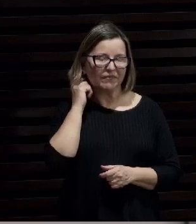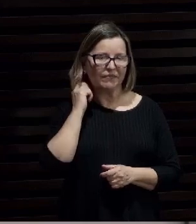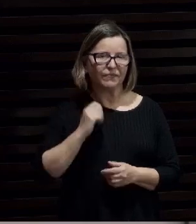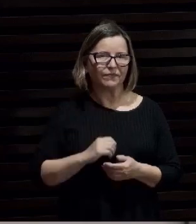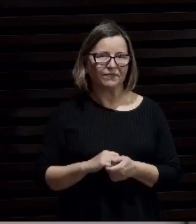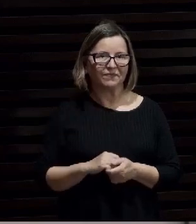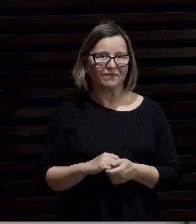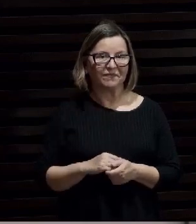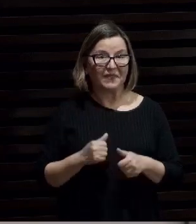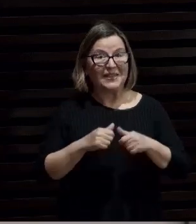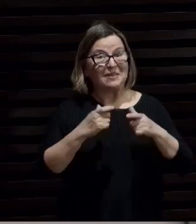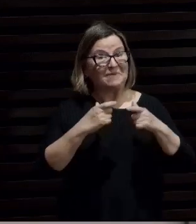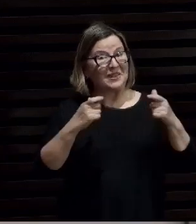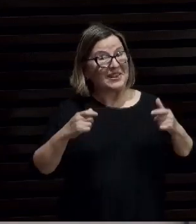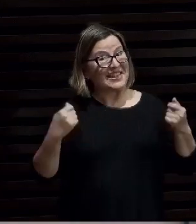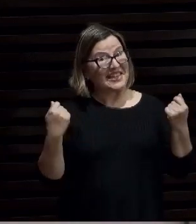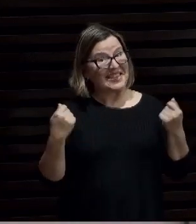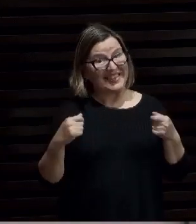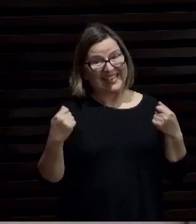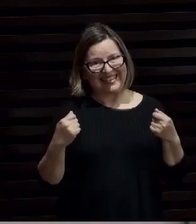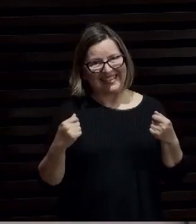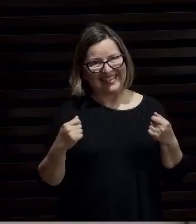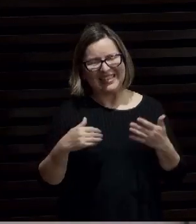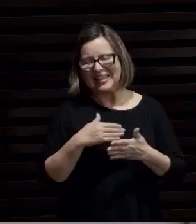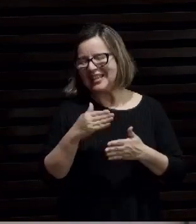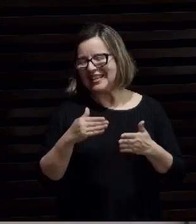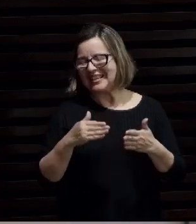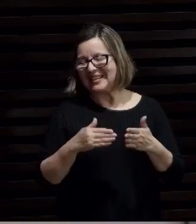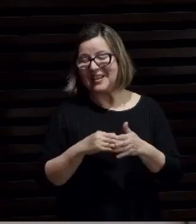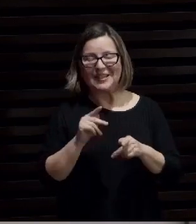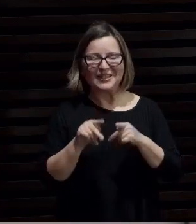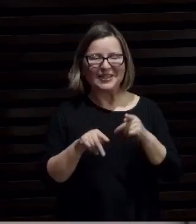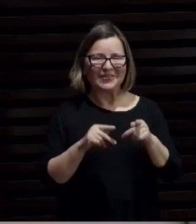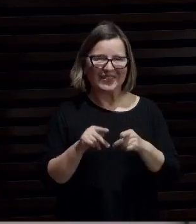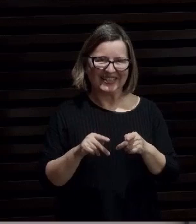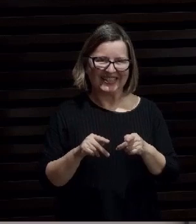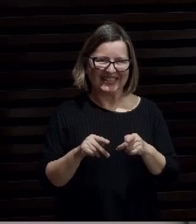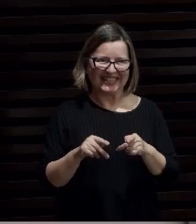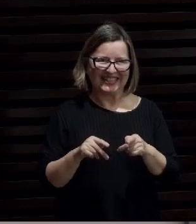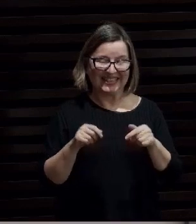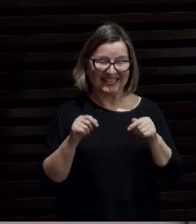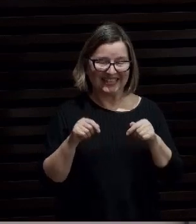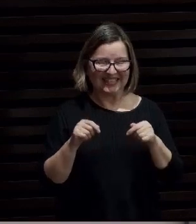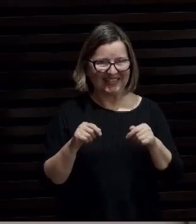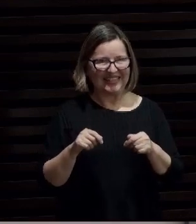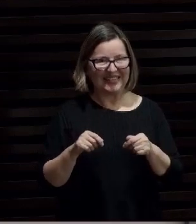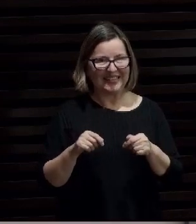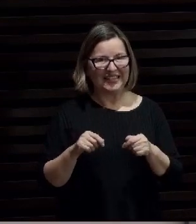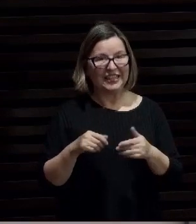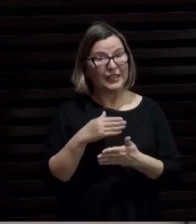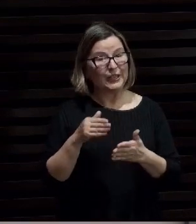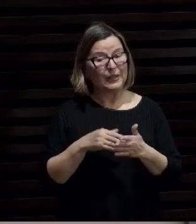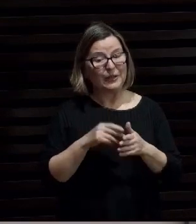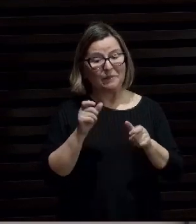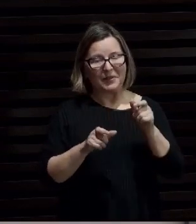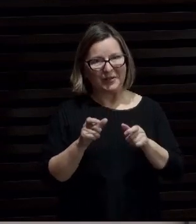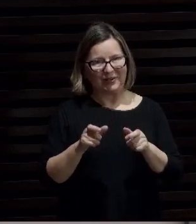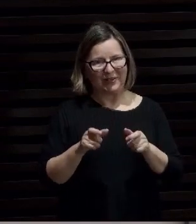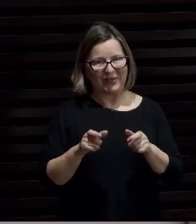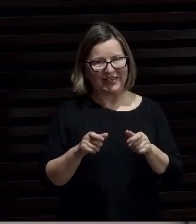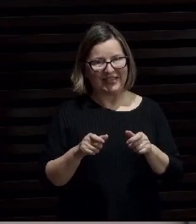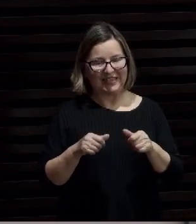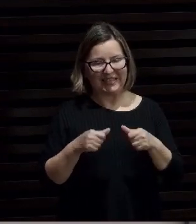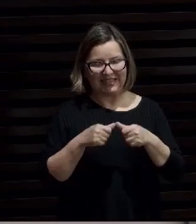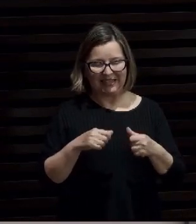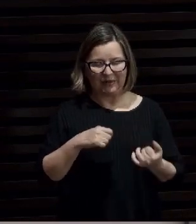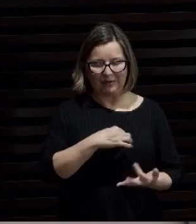Essa é a maior necessidade de todos os seres humanos que aqui estão e todos que estão sobre a face da terra. Vamos